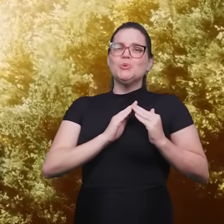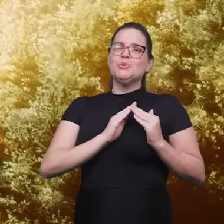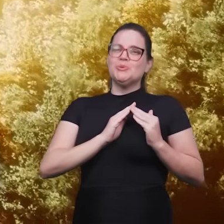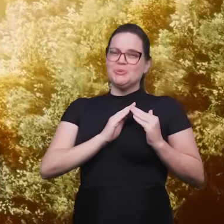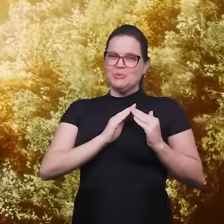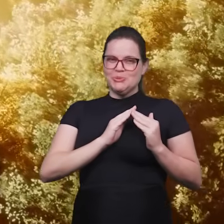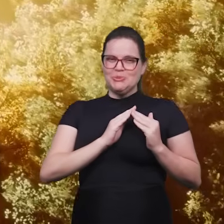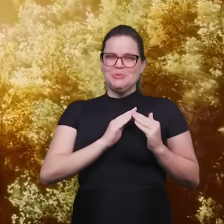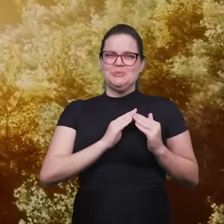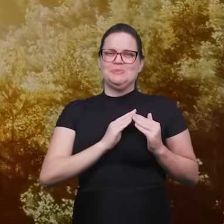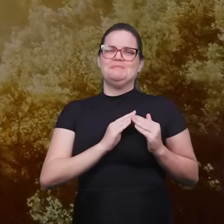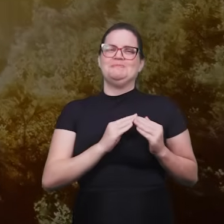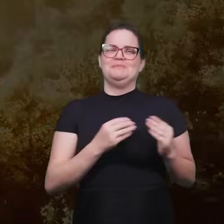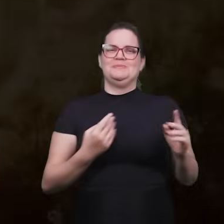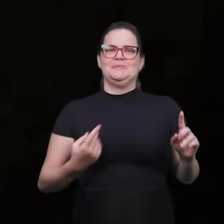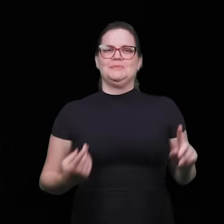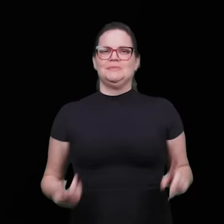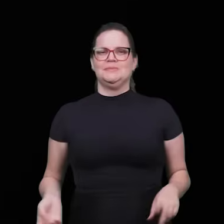templo,